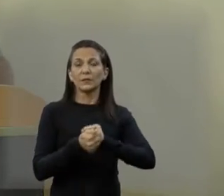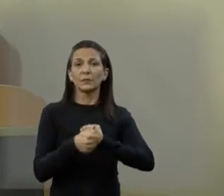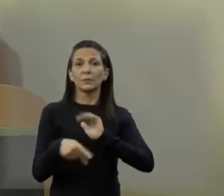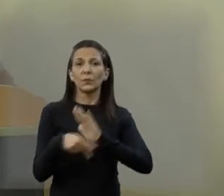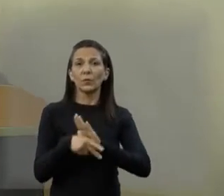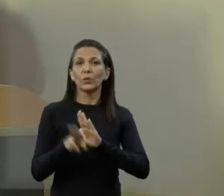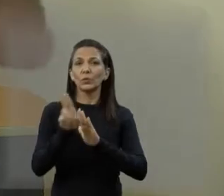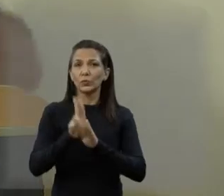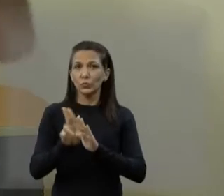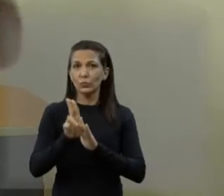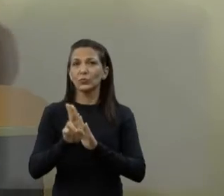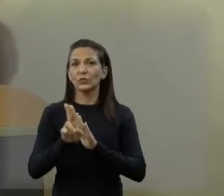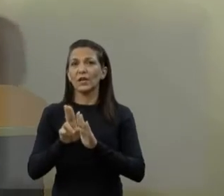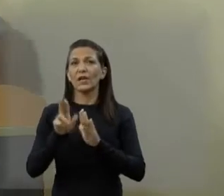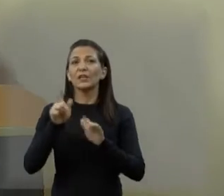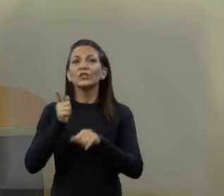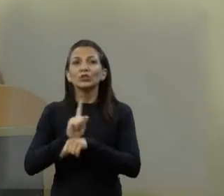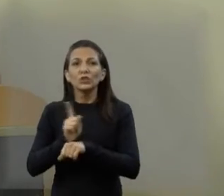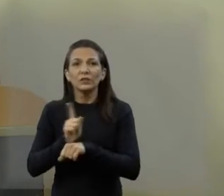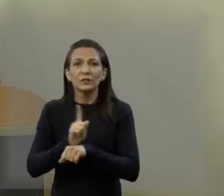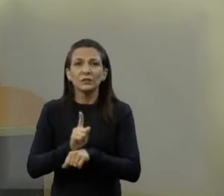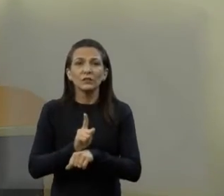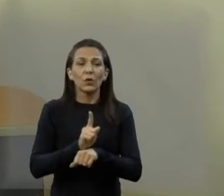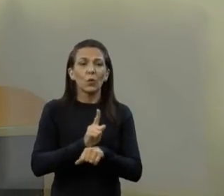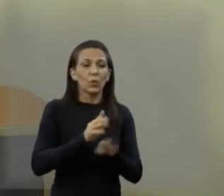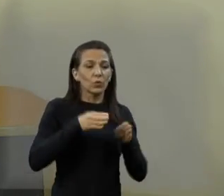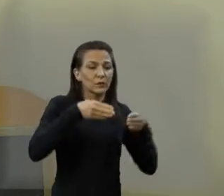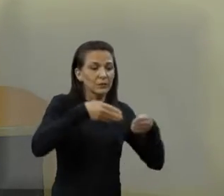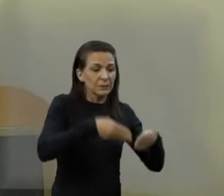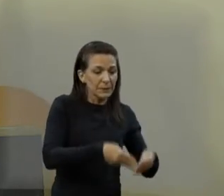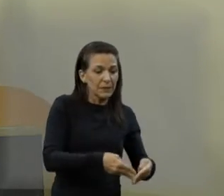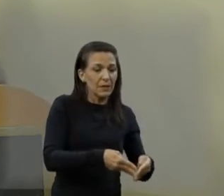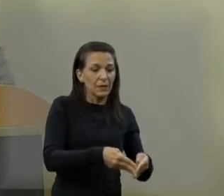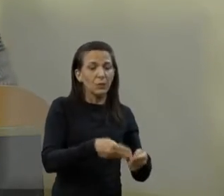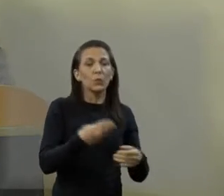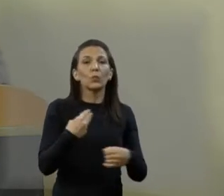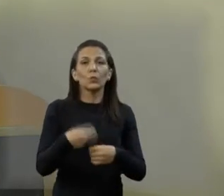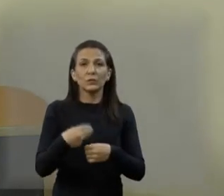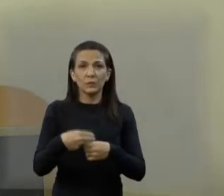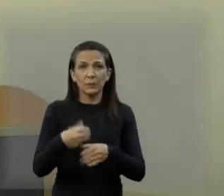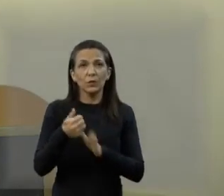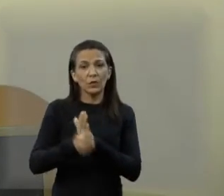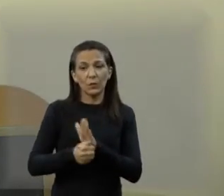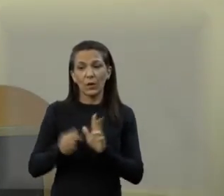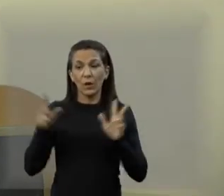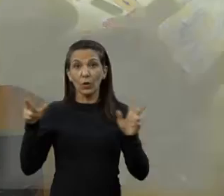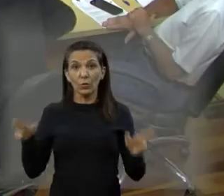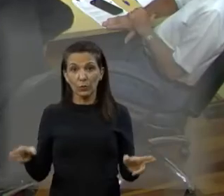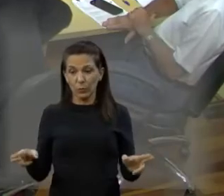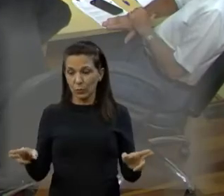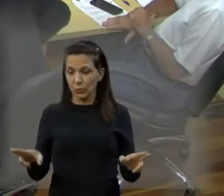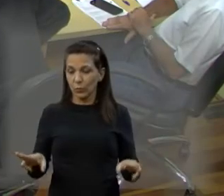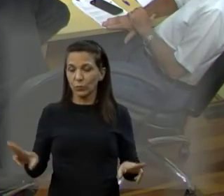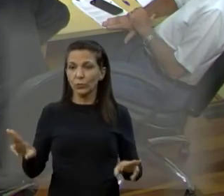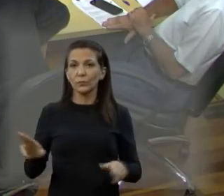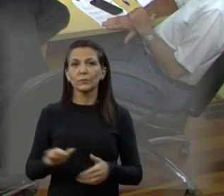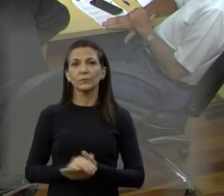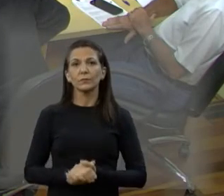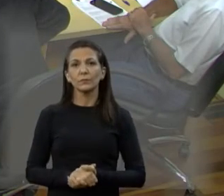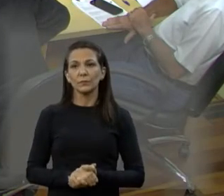de como se dará a gestão dos cemitérios públicos de Araraquara eu precisava do meu tempo e